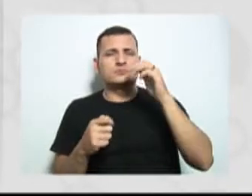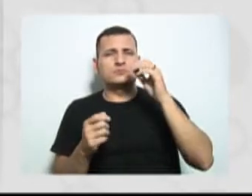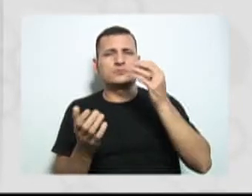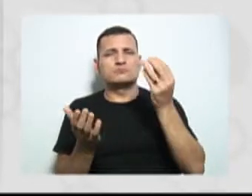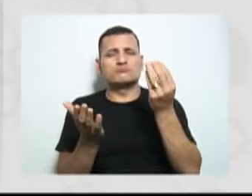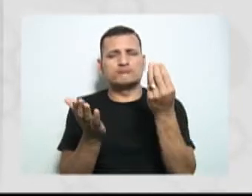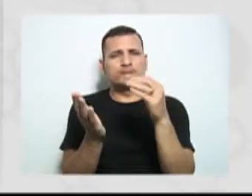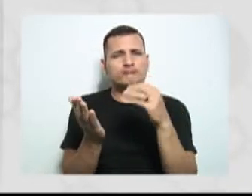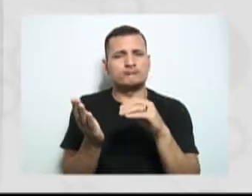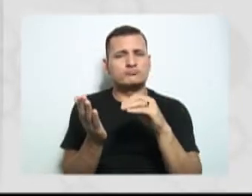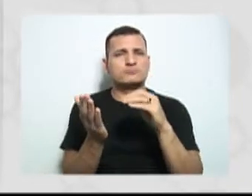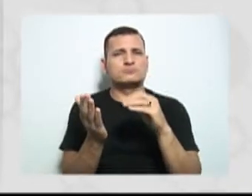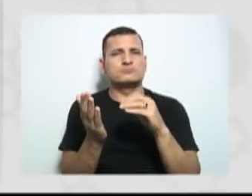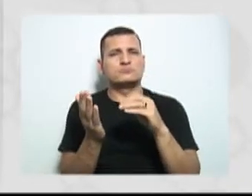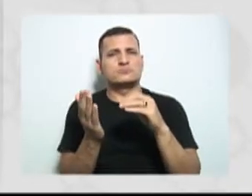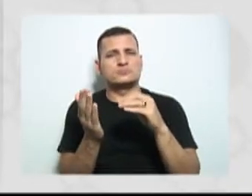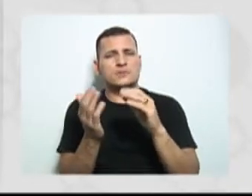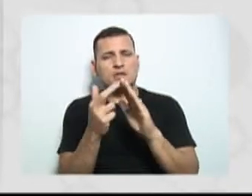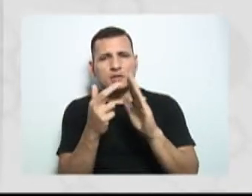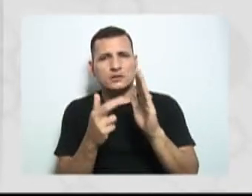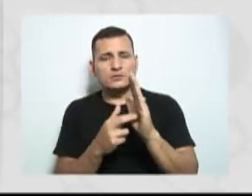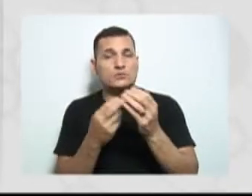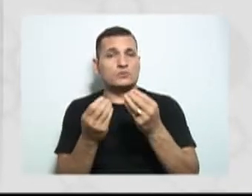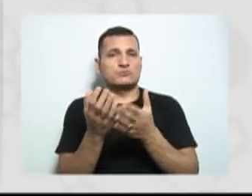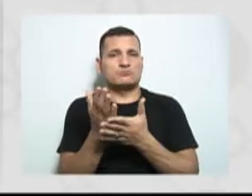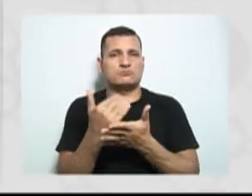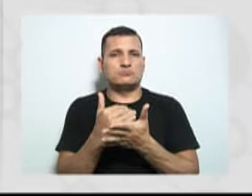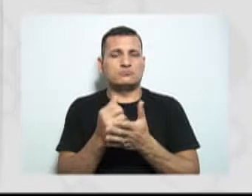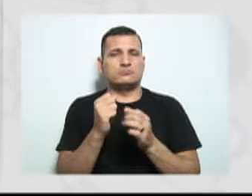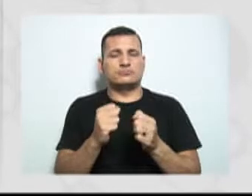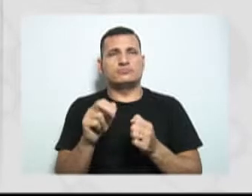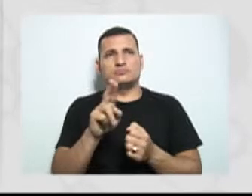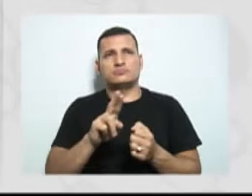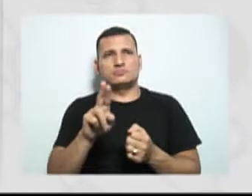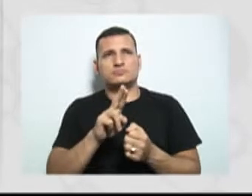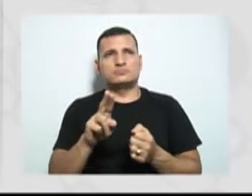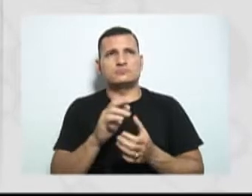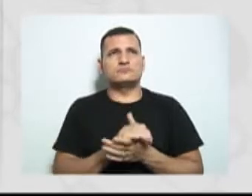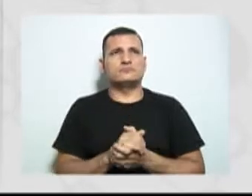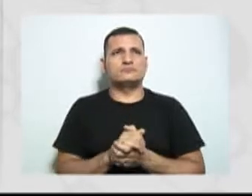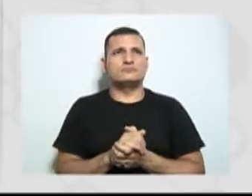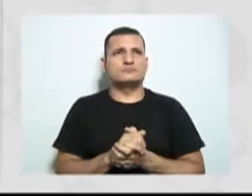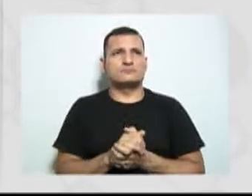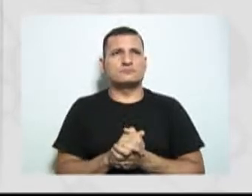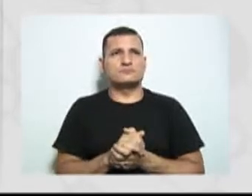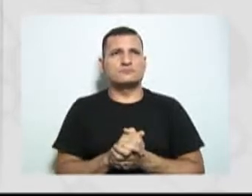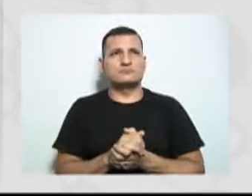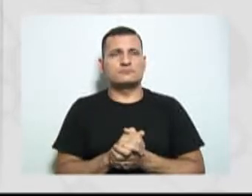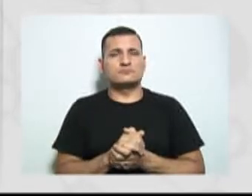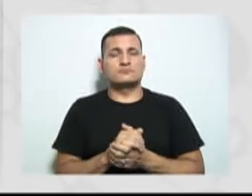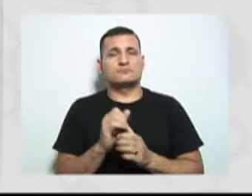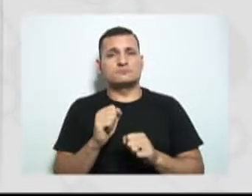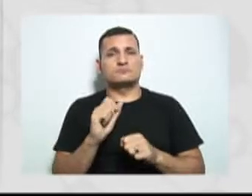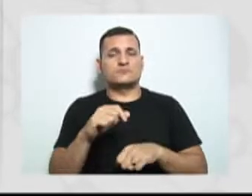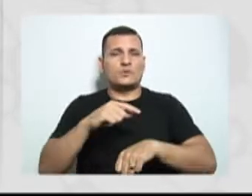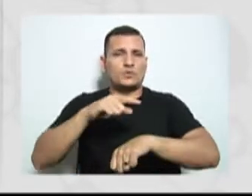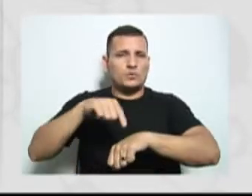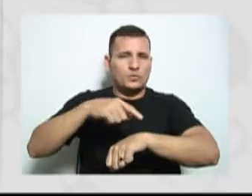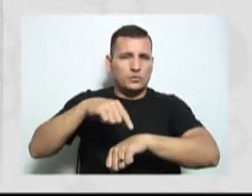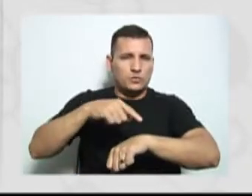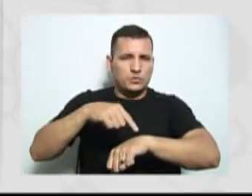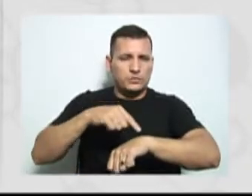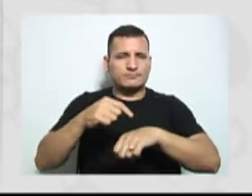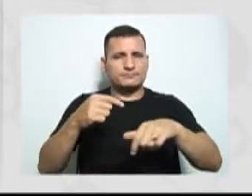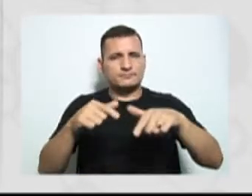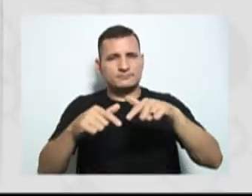parâmetros, certo? De rateio. Podem ser utilizados como parâmetro o quê? As horas máquinas